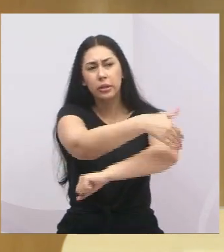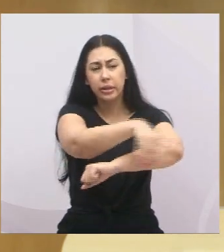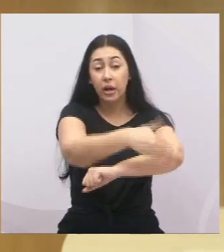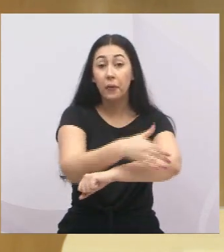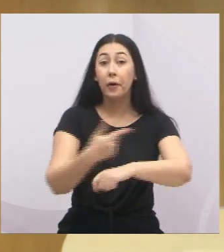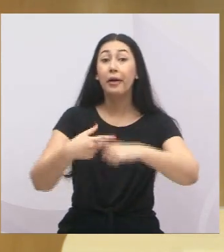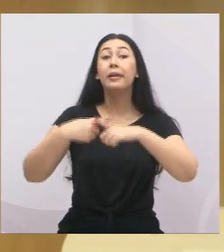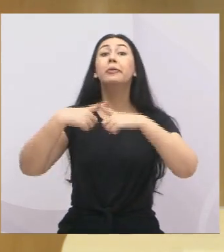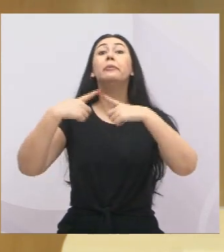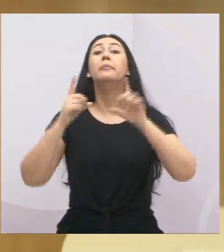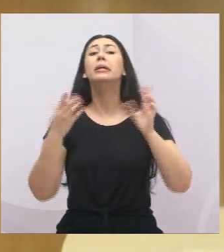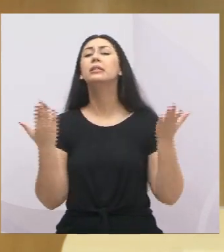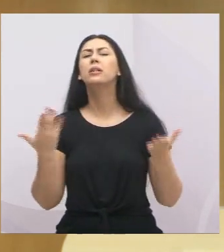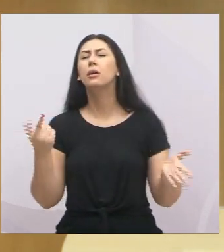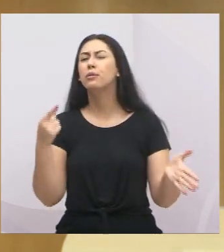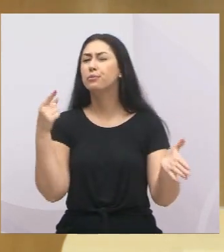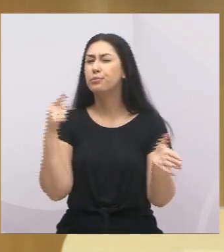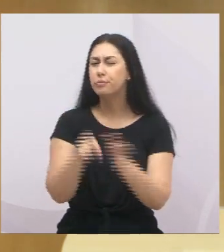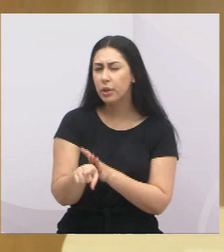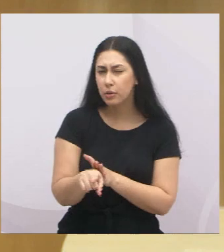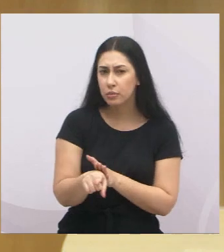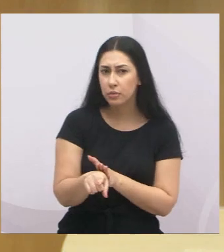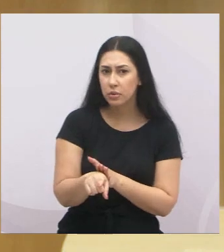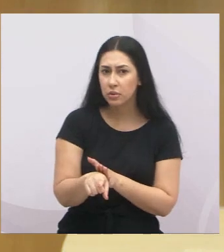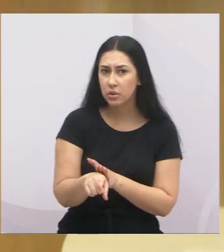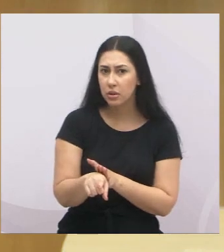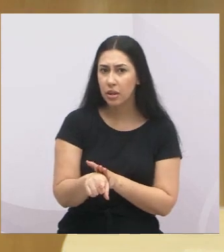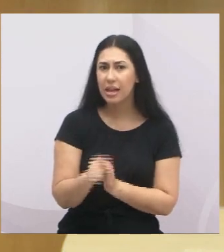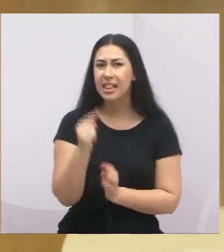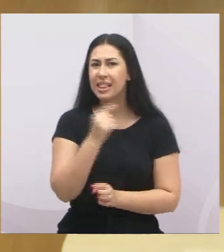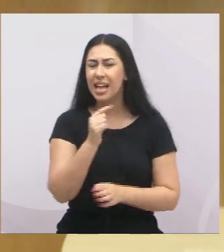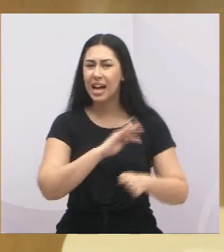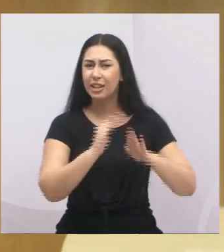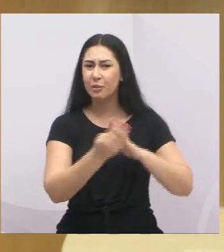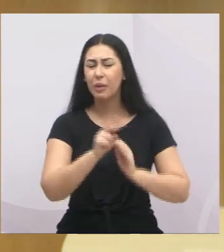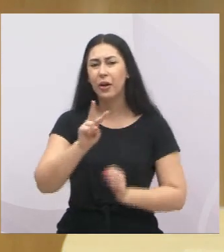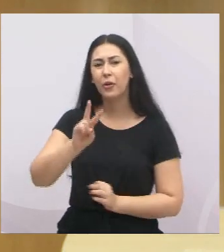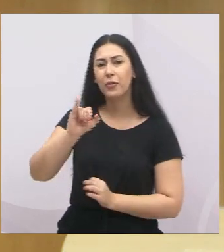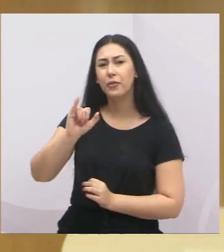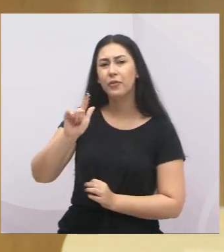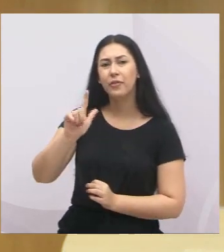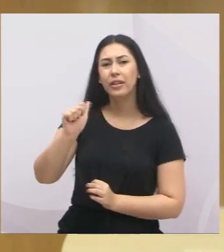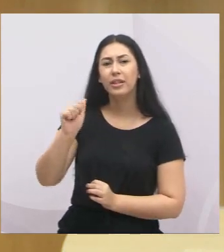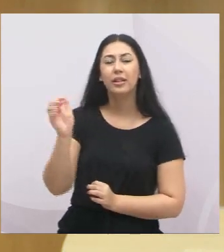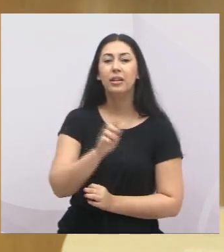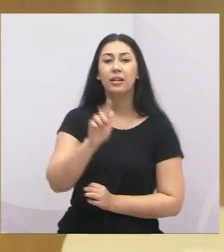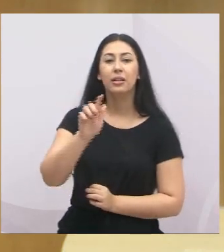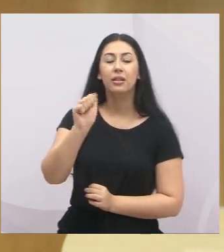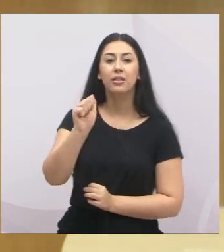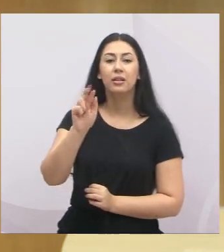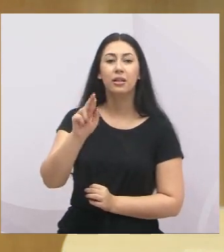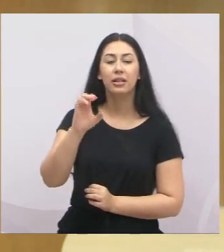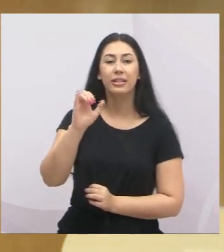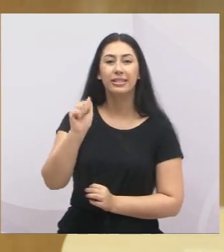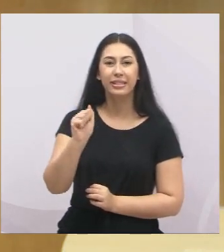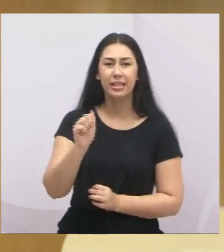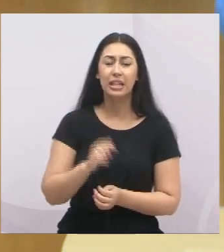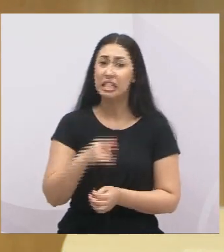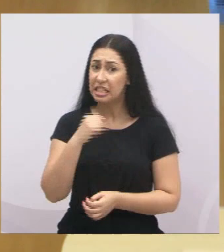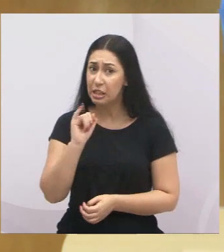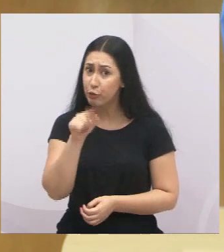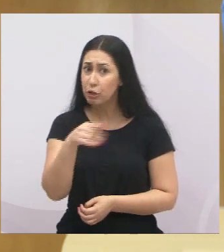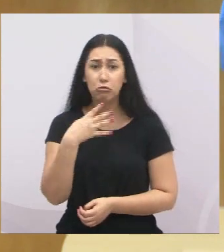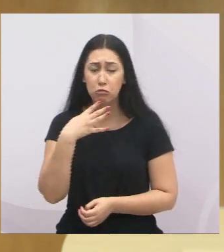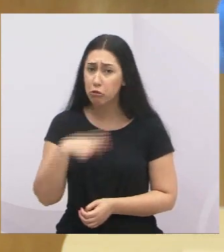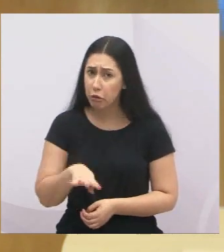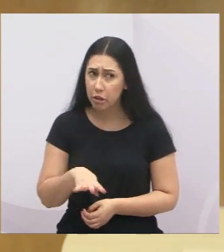é que vem a pergunta. Na parte da Vila Garcia, para quem não conhece lá a nossa região, a Vila Garcia é onde a gente